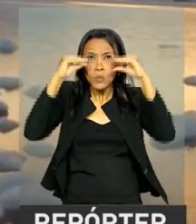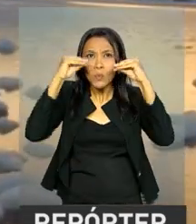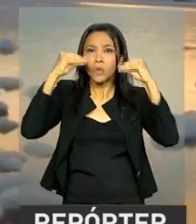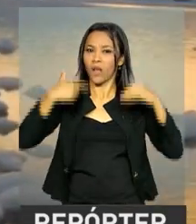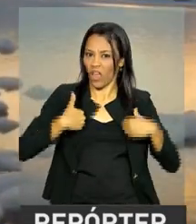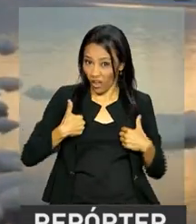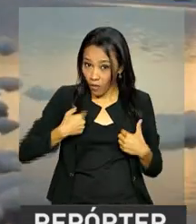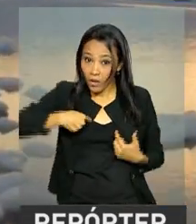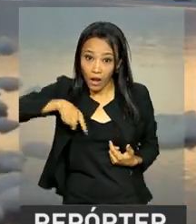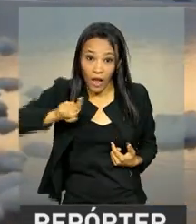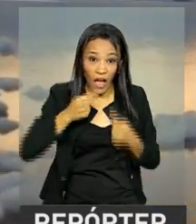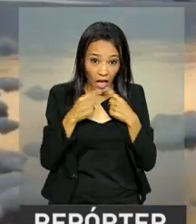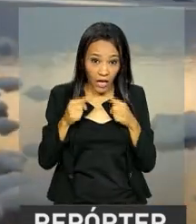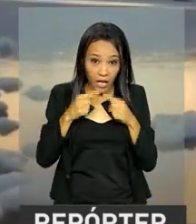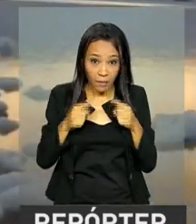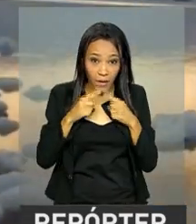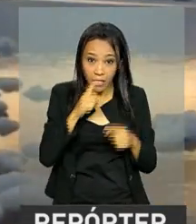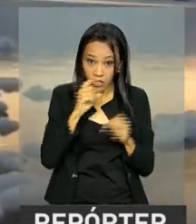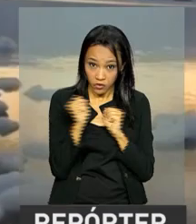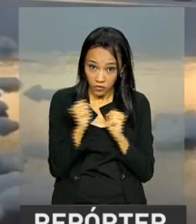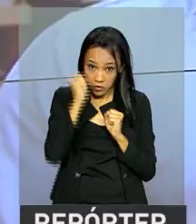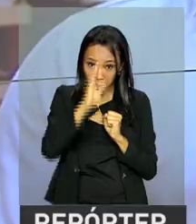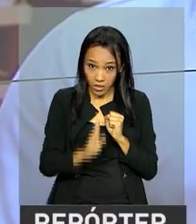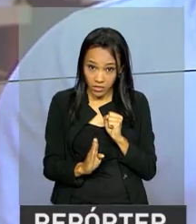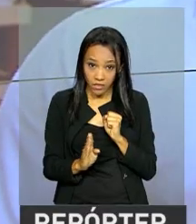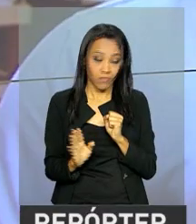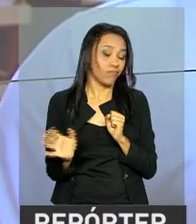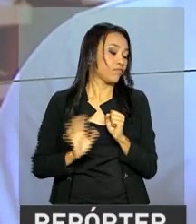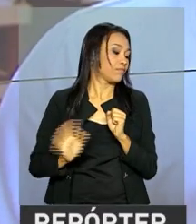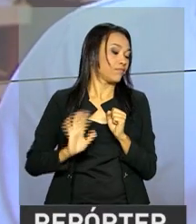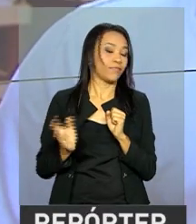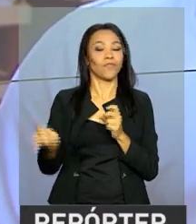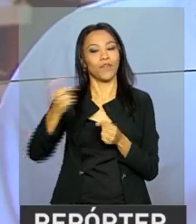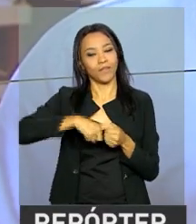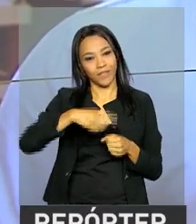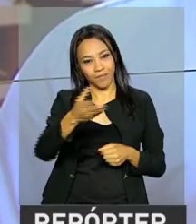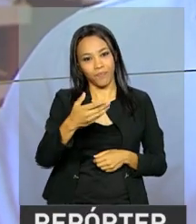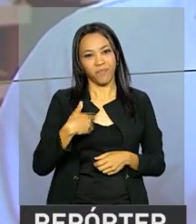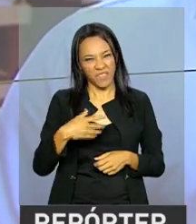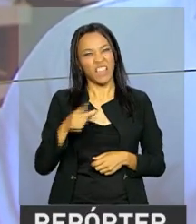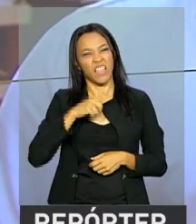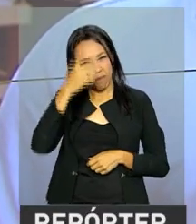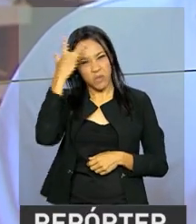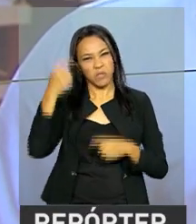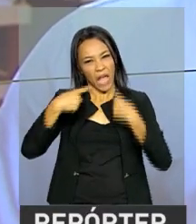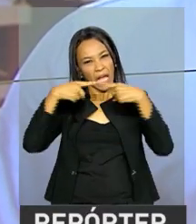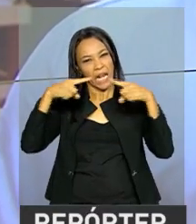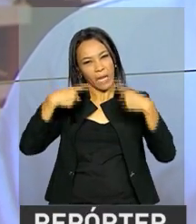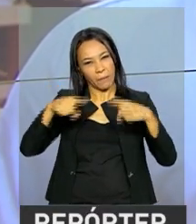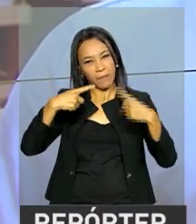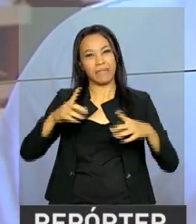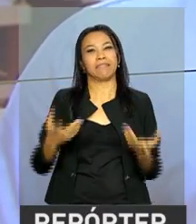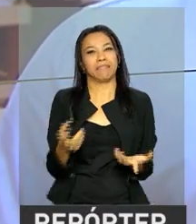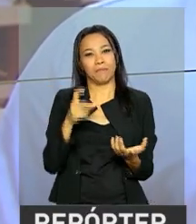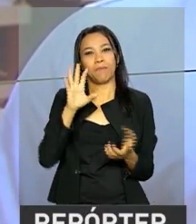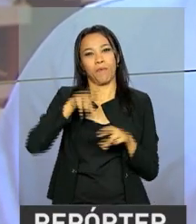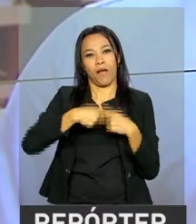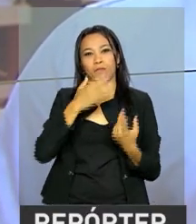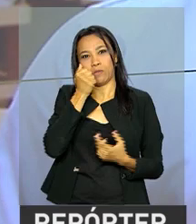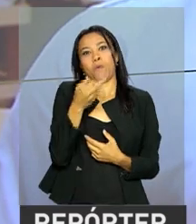é que não vou mais reclamar de frio aqui no Brasil Voltamos com você aí e tem muita gente reclamando do ar condicionado aqui no estúdio viu